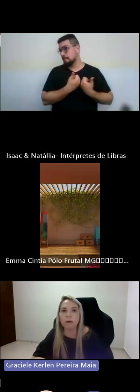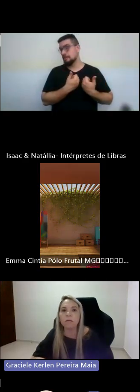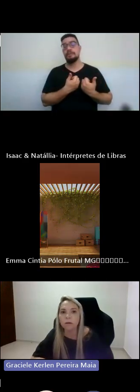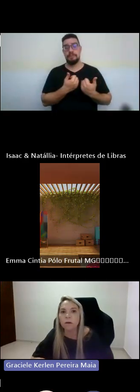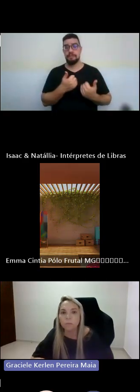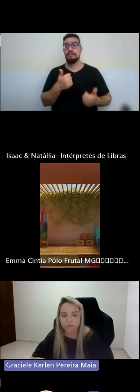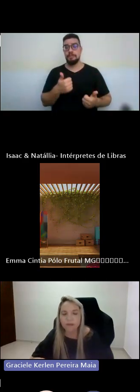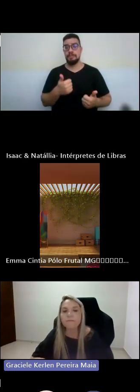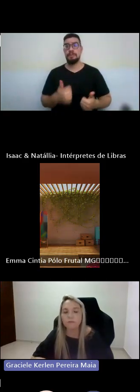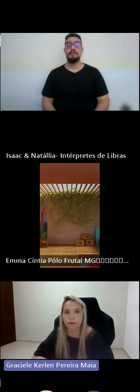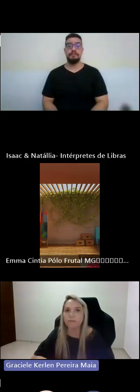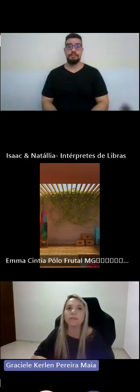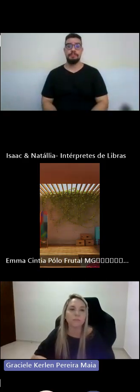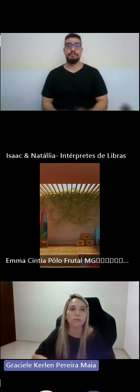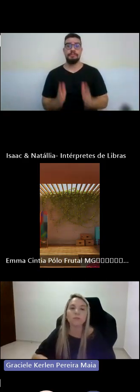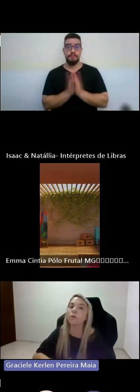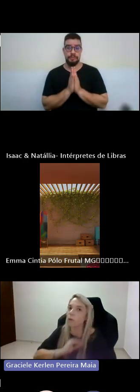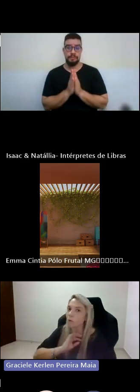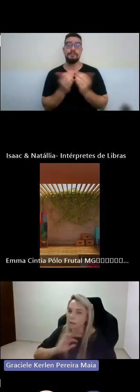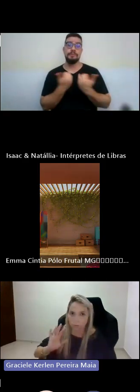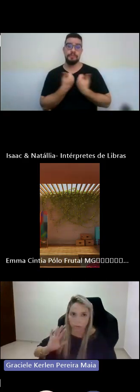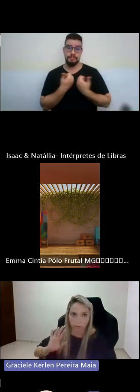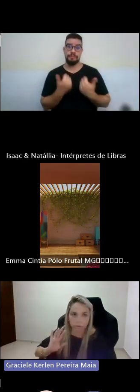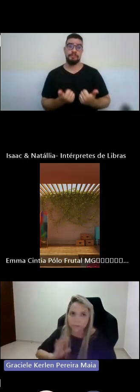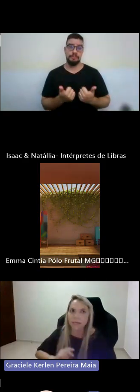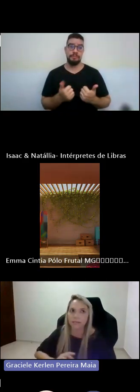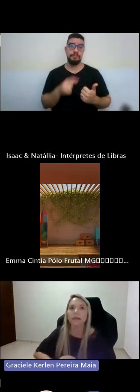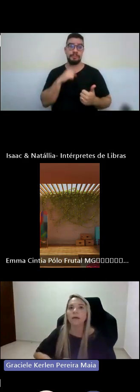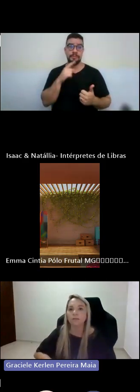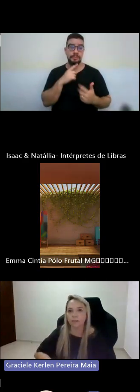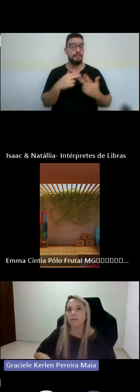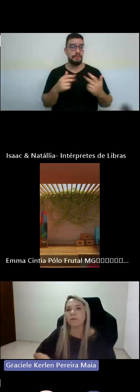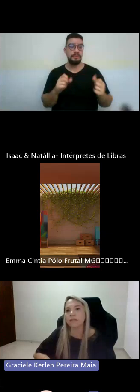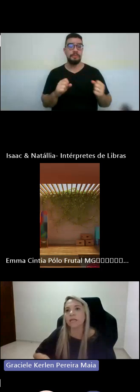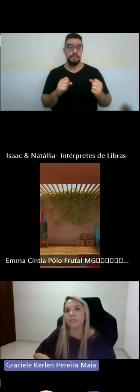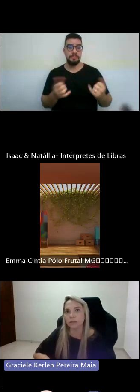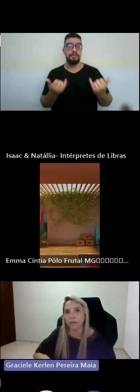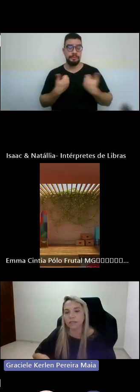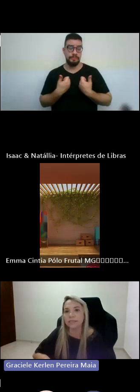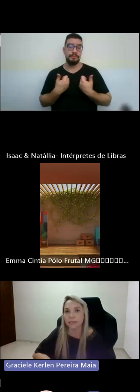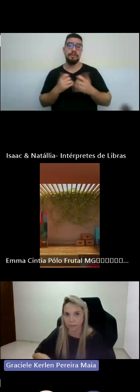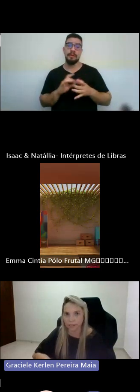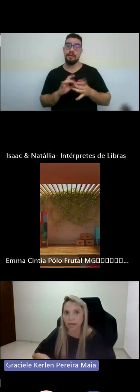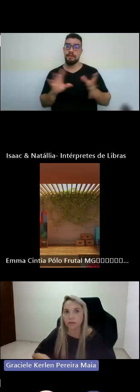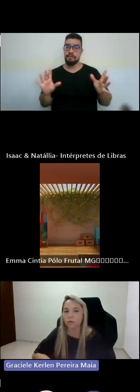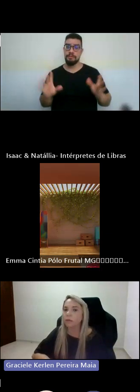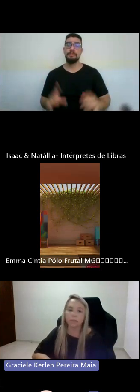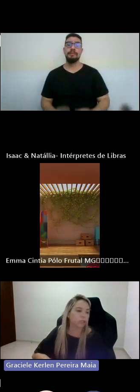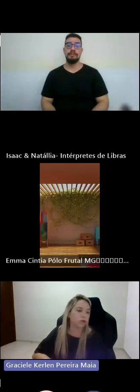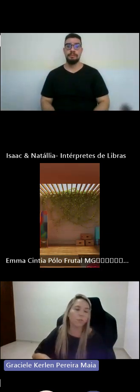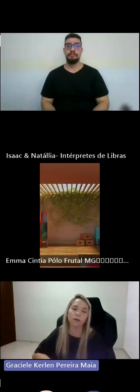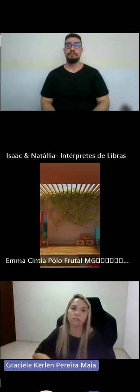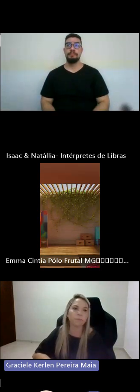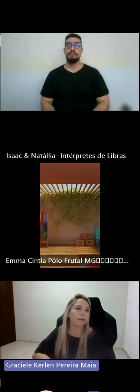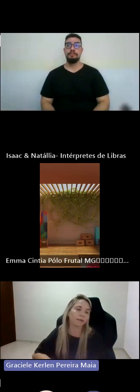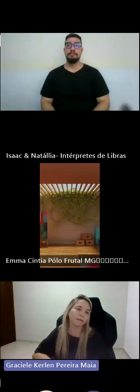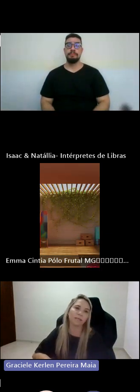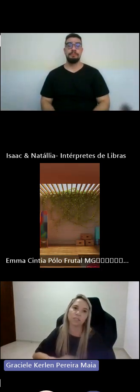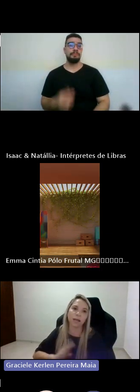vezes, tá bom? Por favor, fique à vontade. Pessoal, qualquer um de vocês, fique à vontade em dizer, tá certo? A gente não